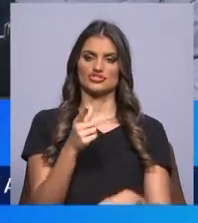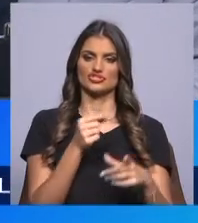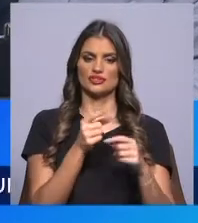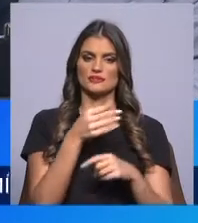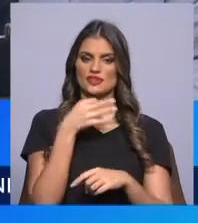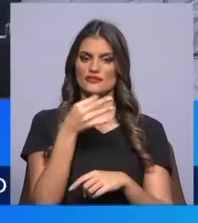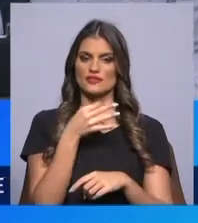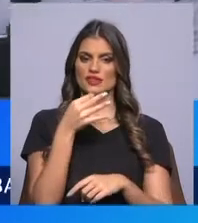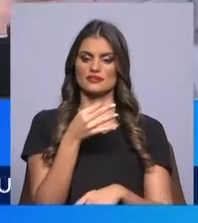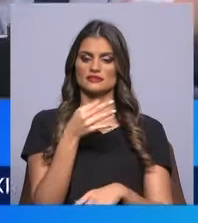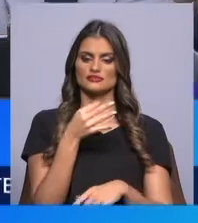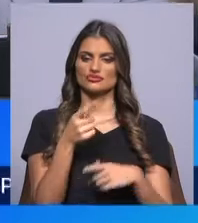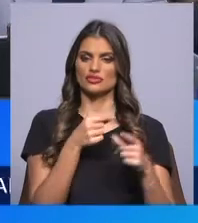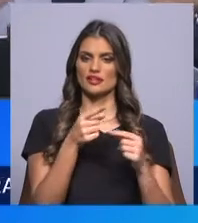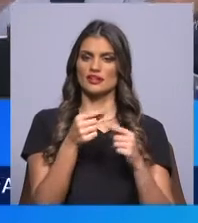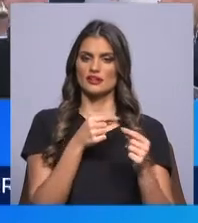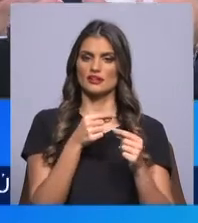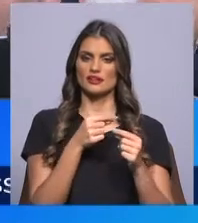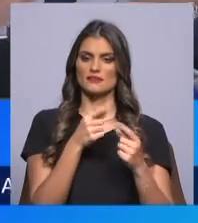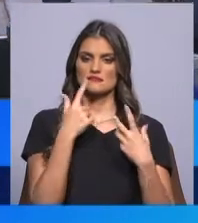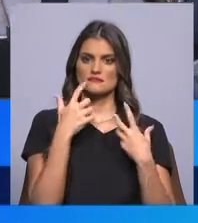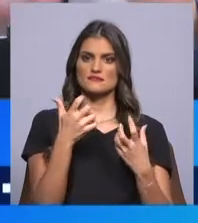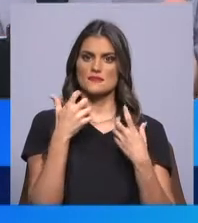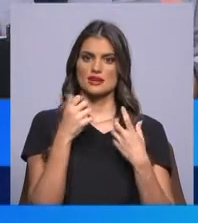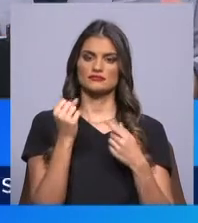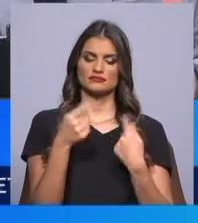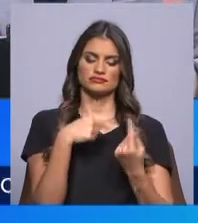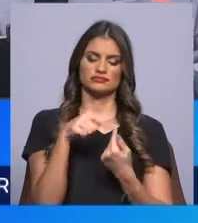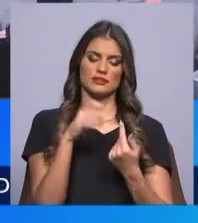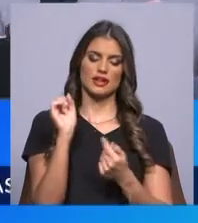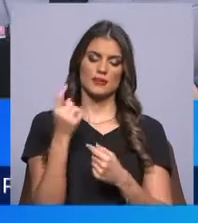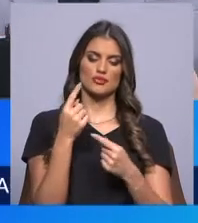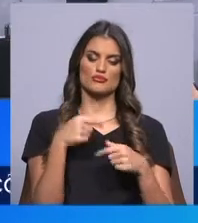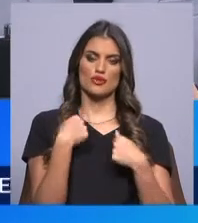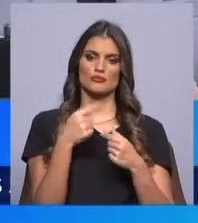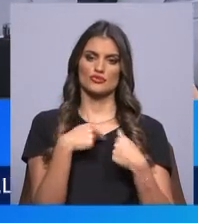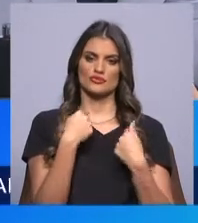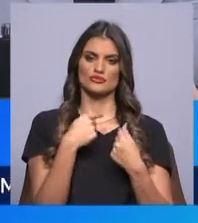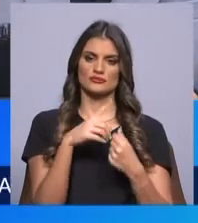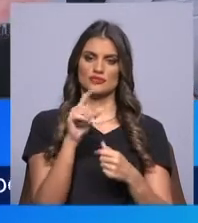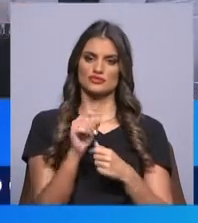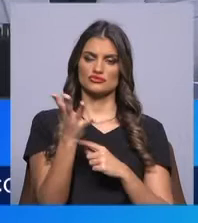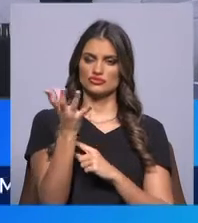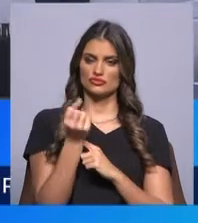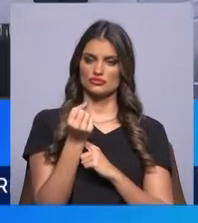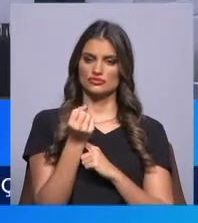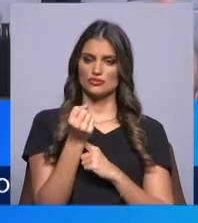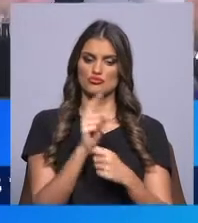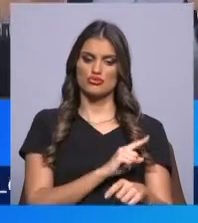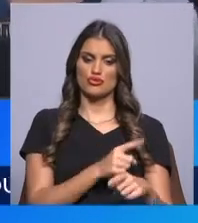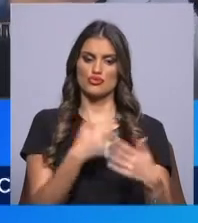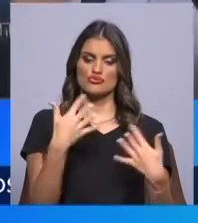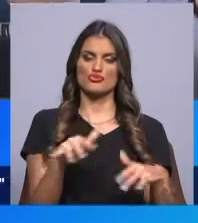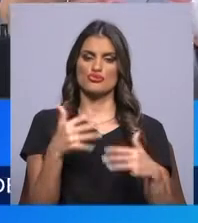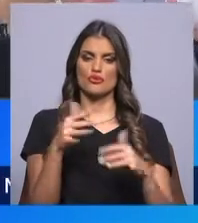a falar de um pulsar. Estrela muito, muito densa, que gira muito rapidamente sobre si própria. Tem campos magnéticos poderosíssimos.